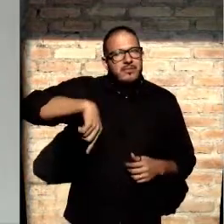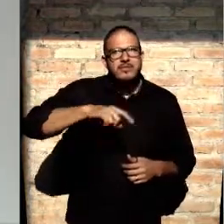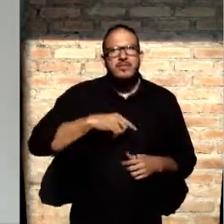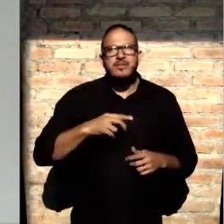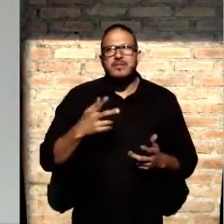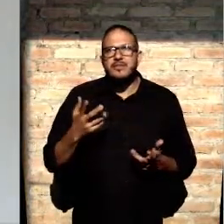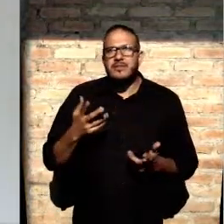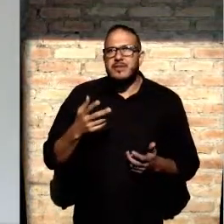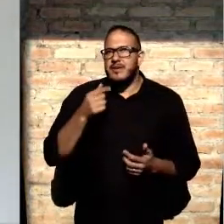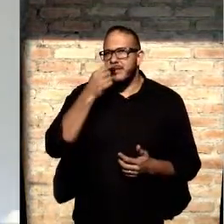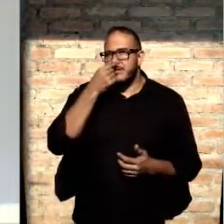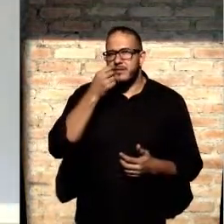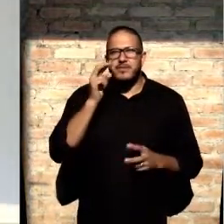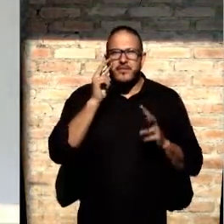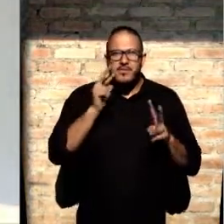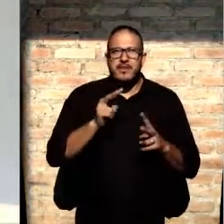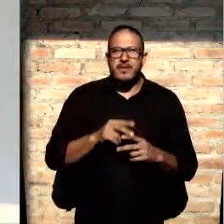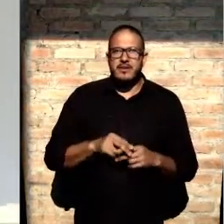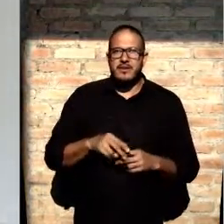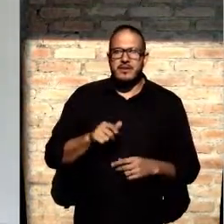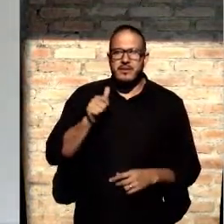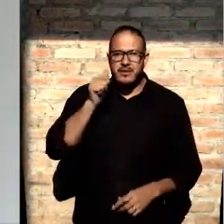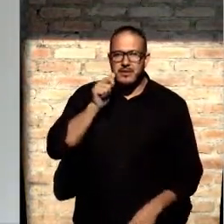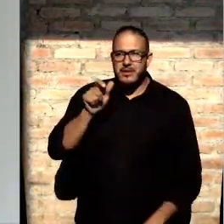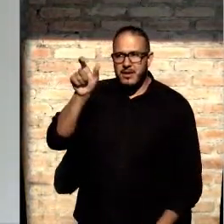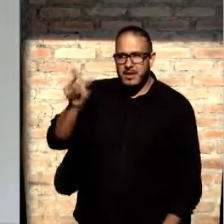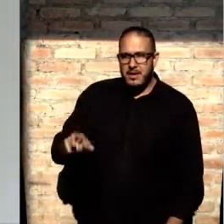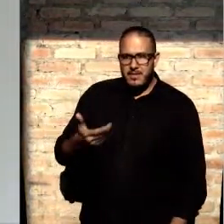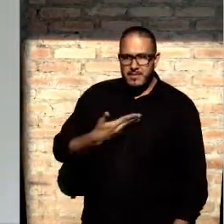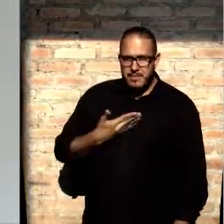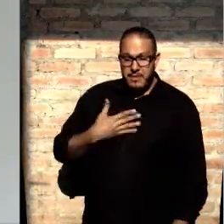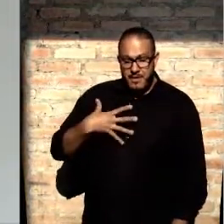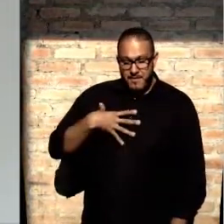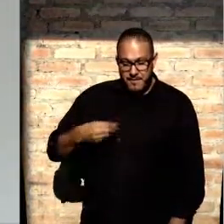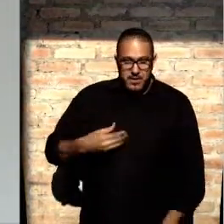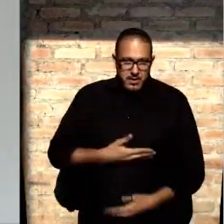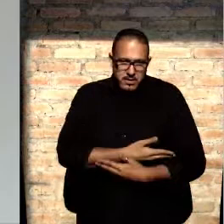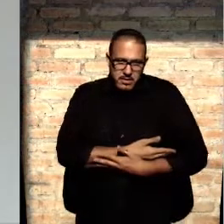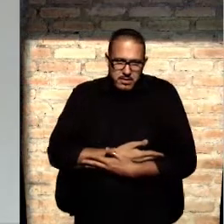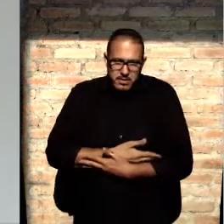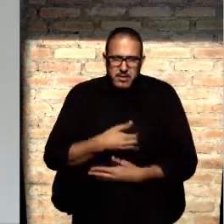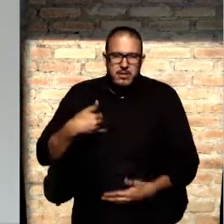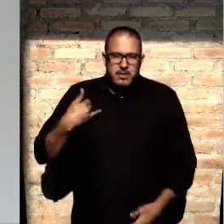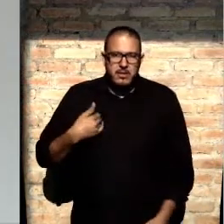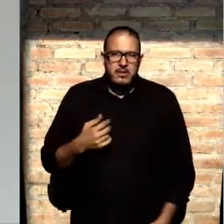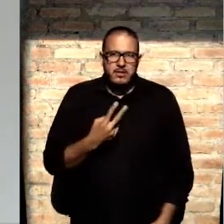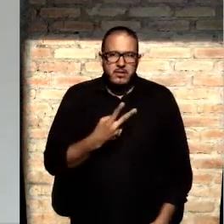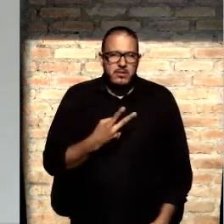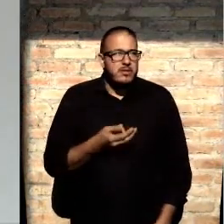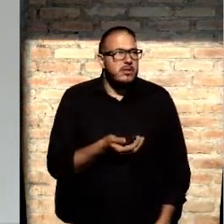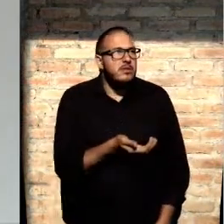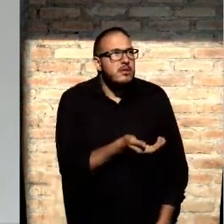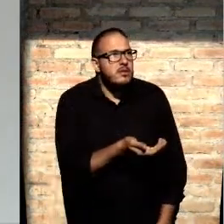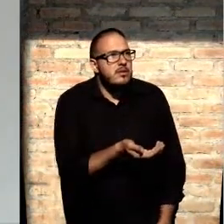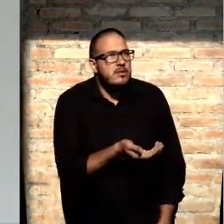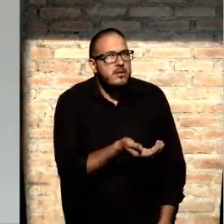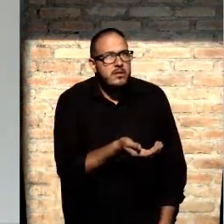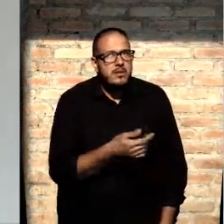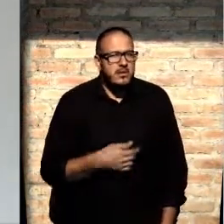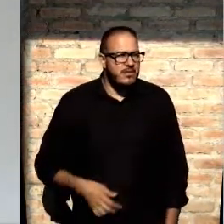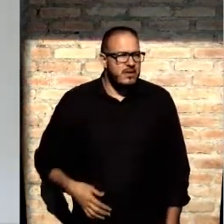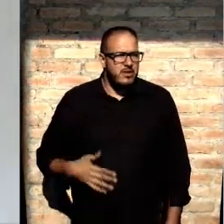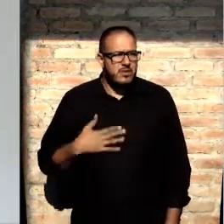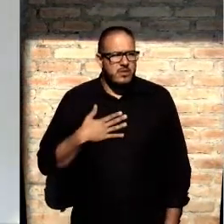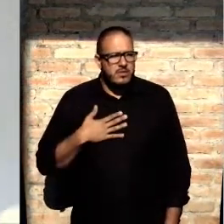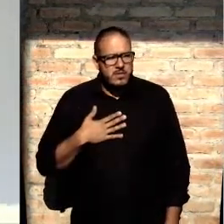sei lá a nossa amiga deixando a filha de dois anos e meio com uma moedinha na mão a gente falar meu